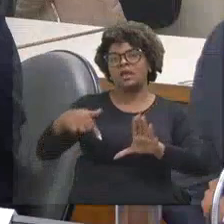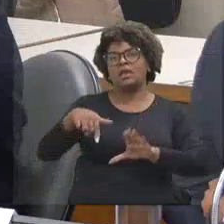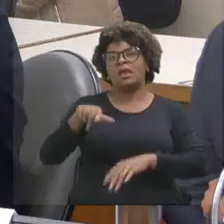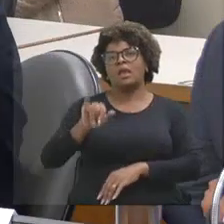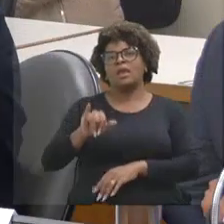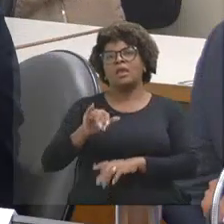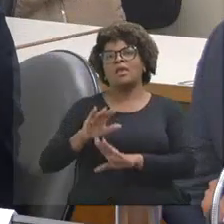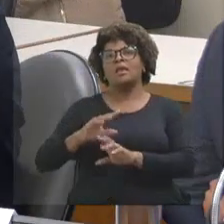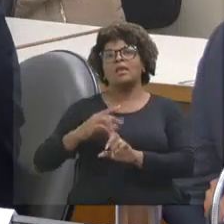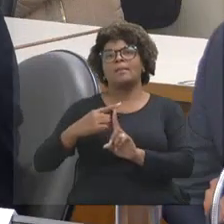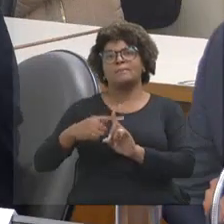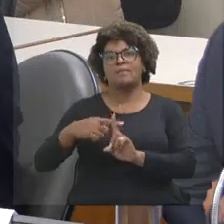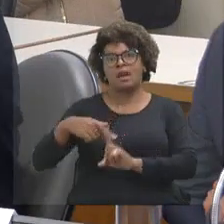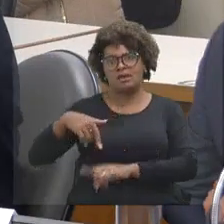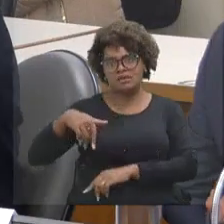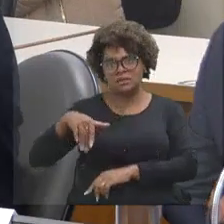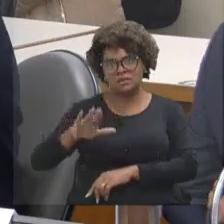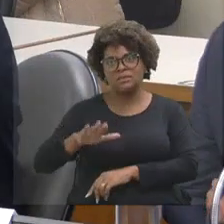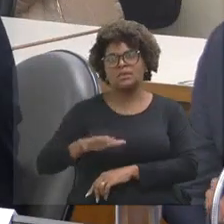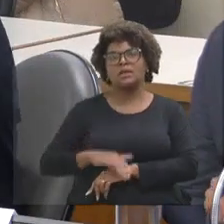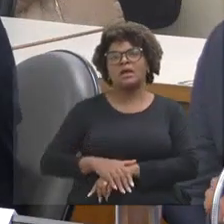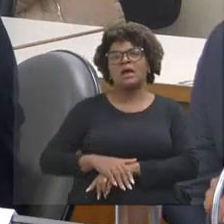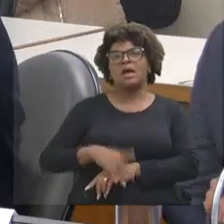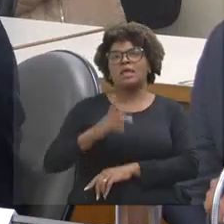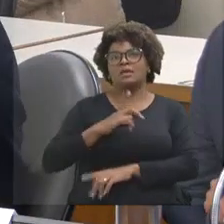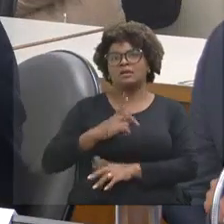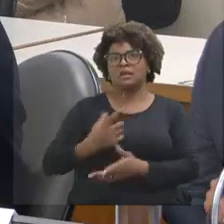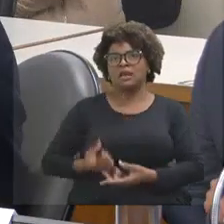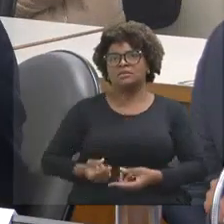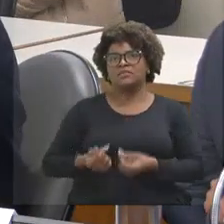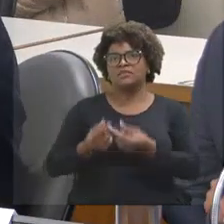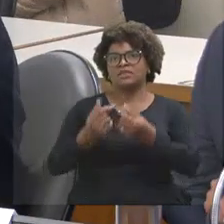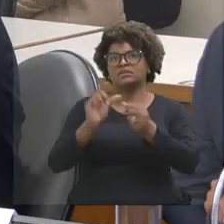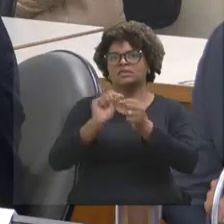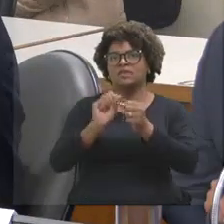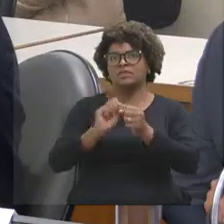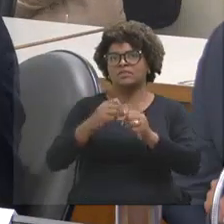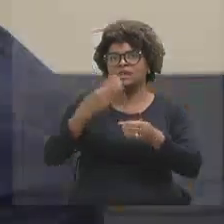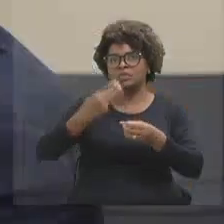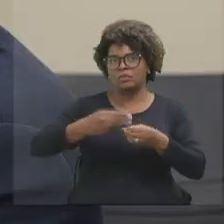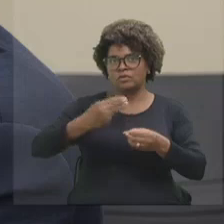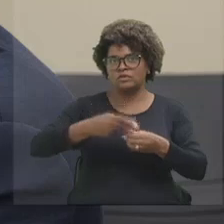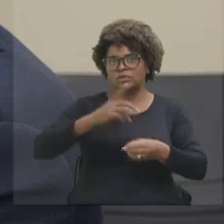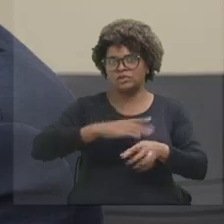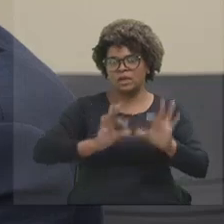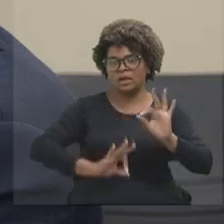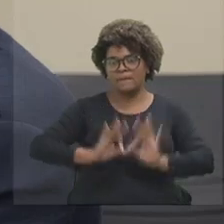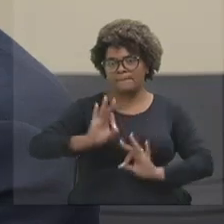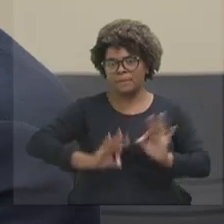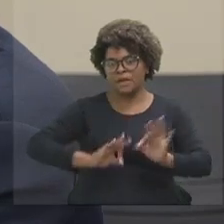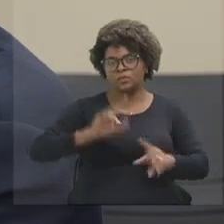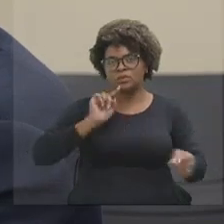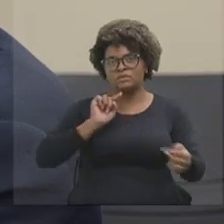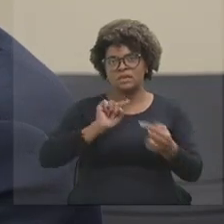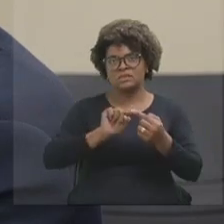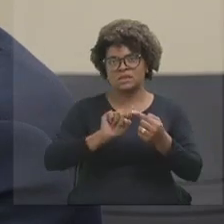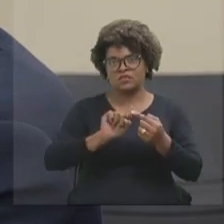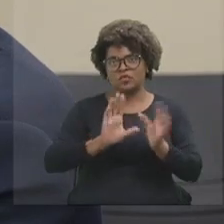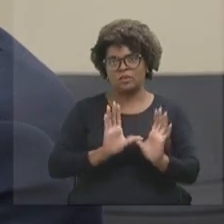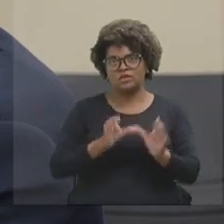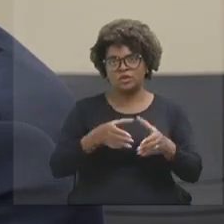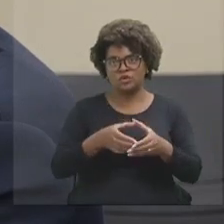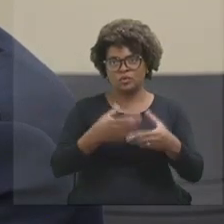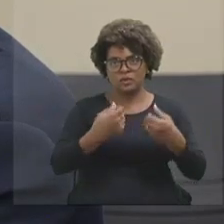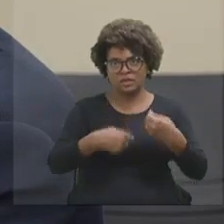financeira é que faz com que os municípios também criem plano de ações específicos então a gente faz